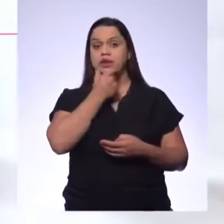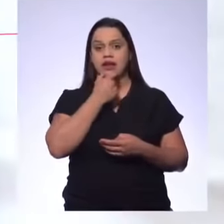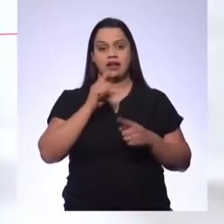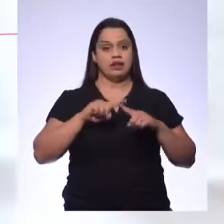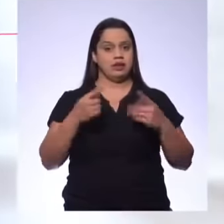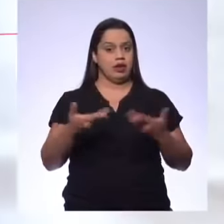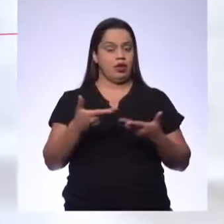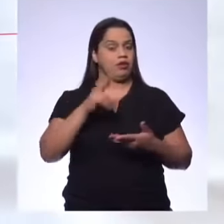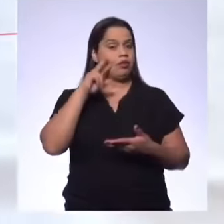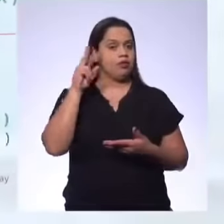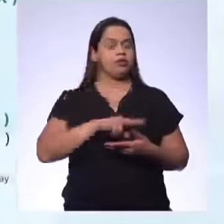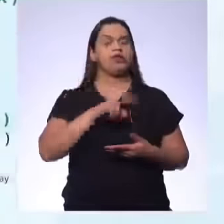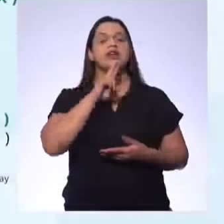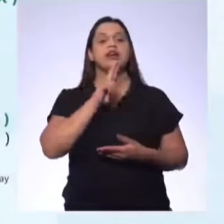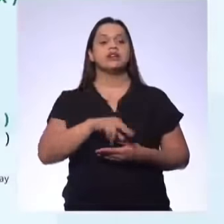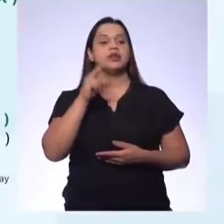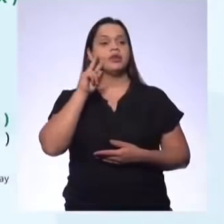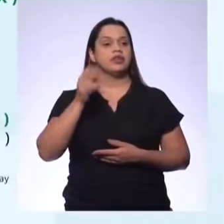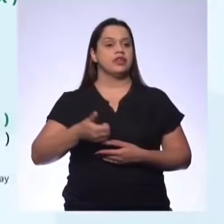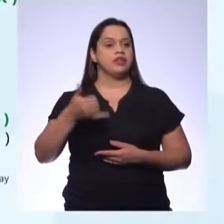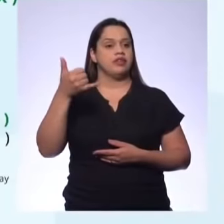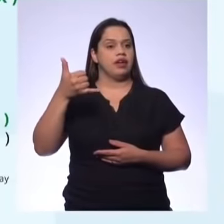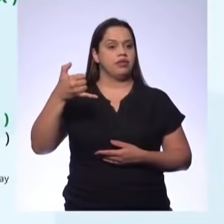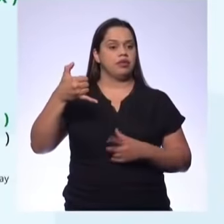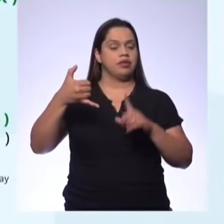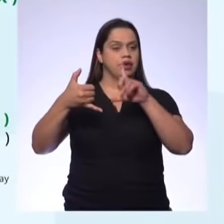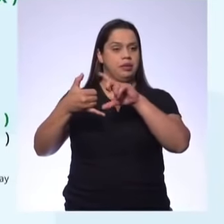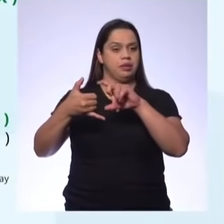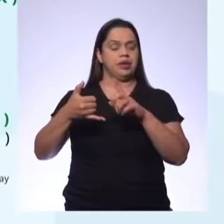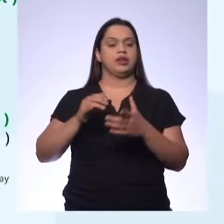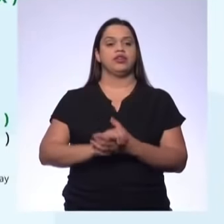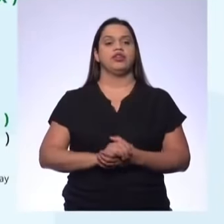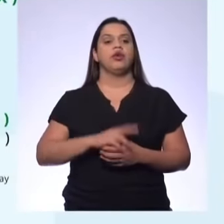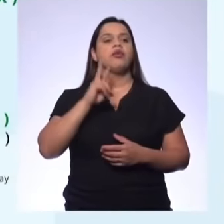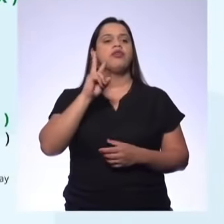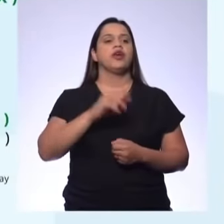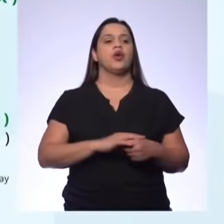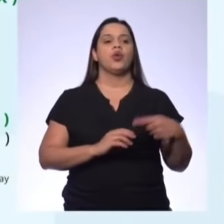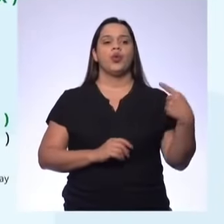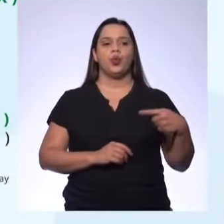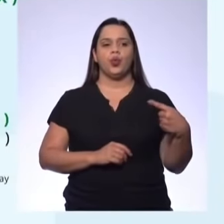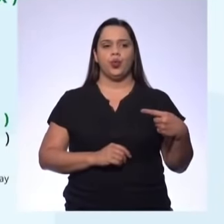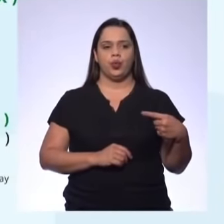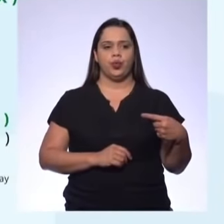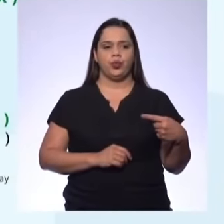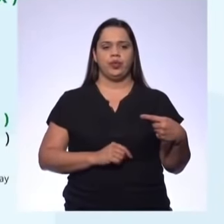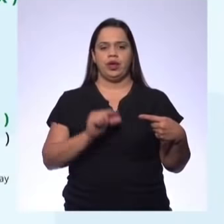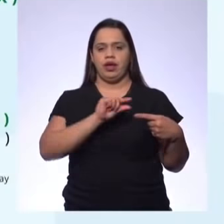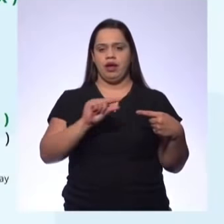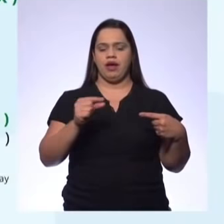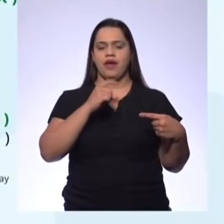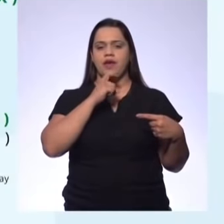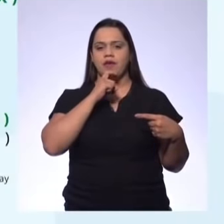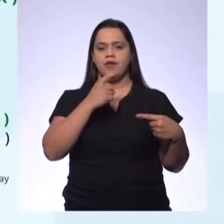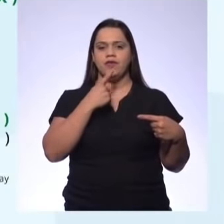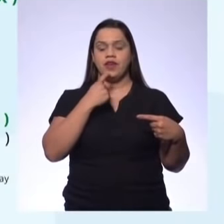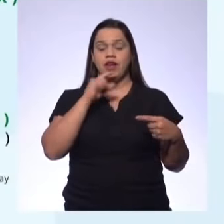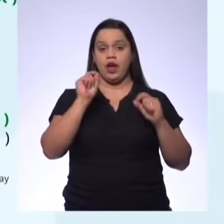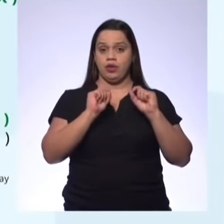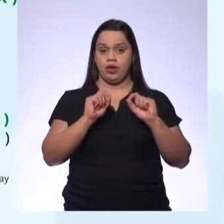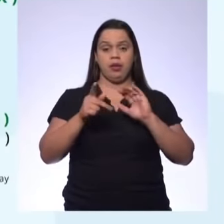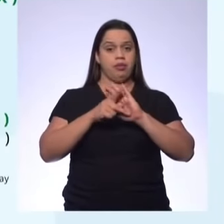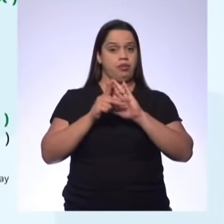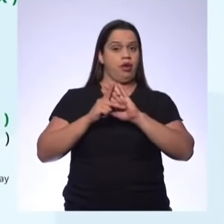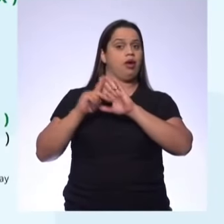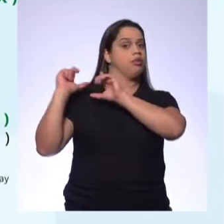para dar um tempo de vocês darem um print aí para colocar no caderno do aluno o ano em Harry 30